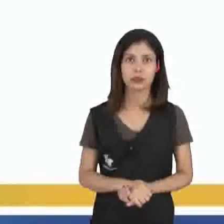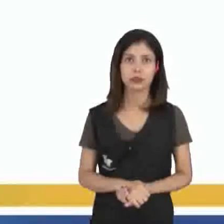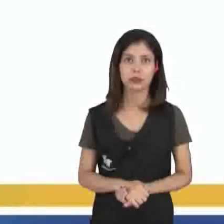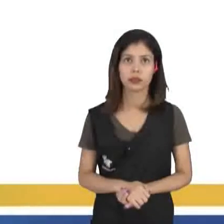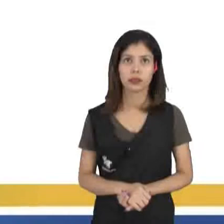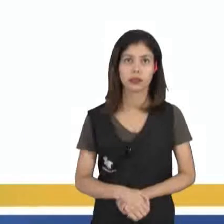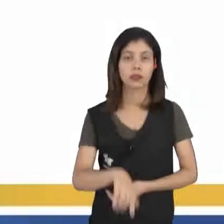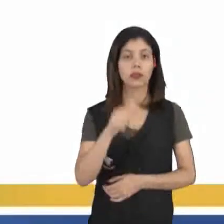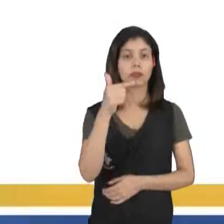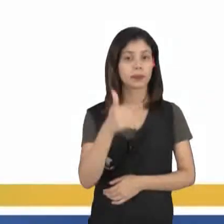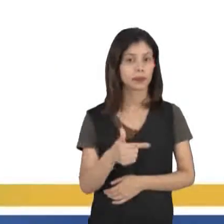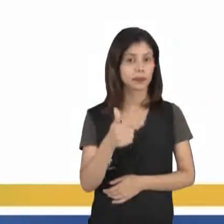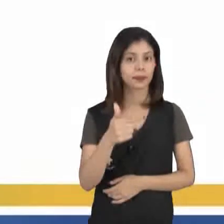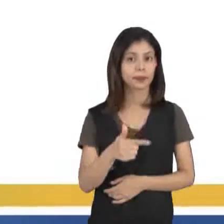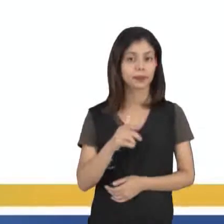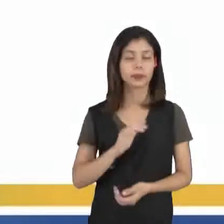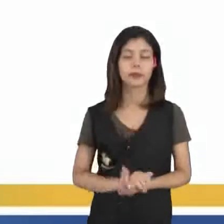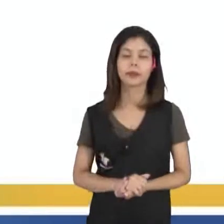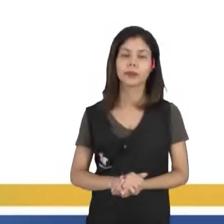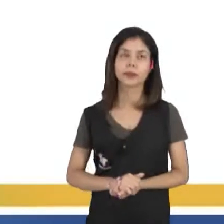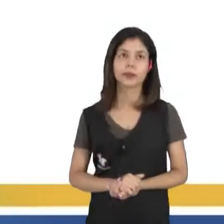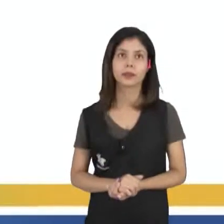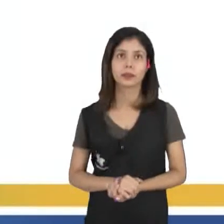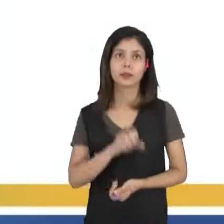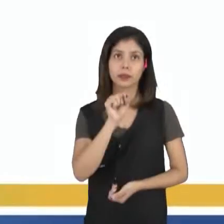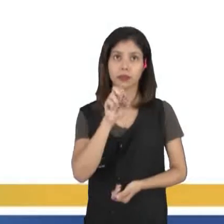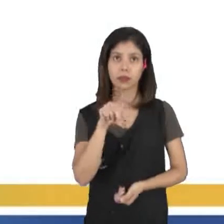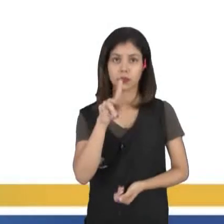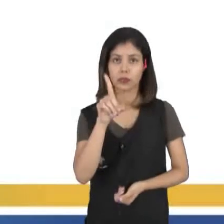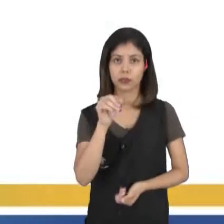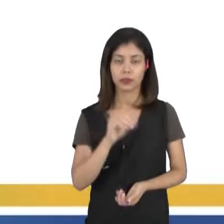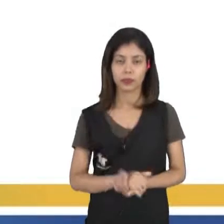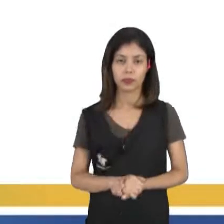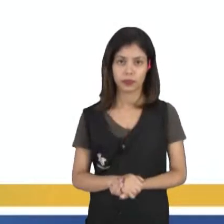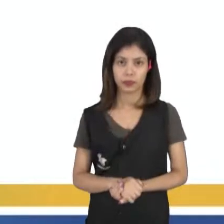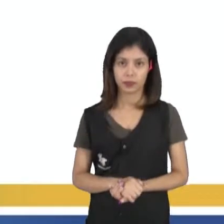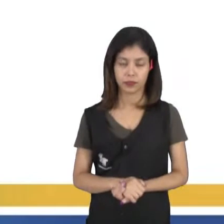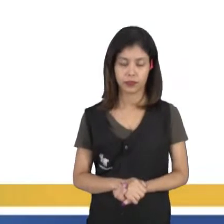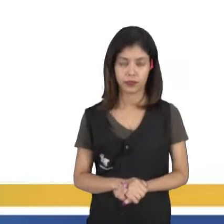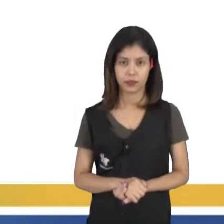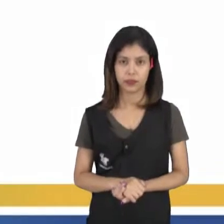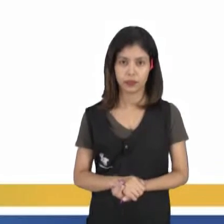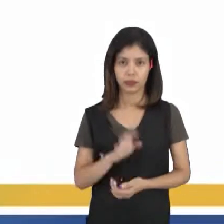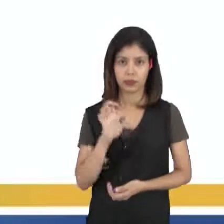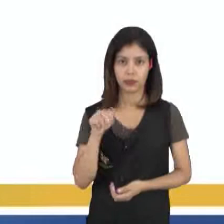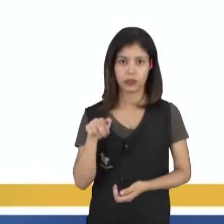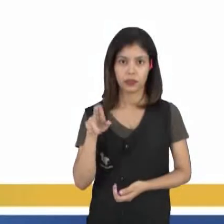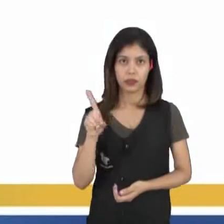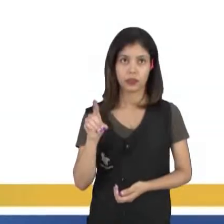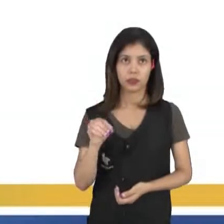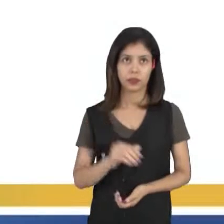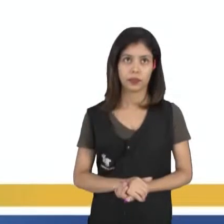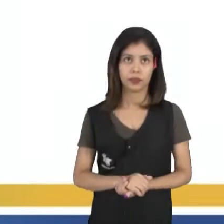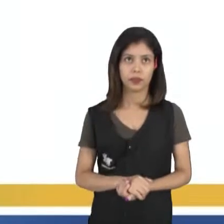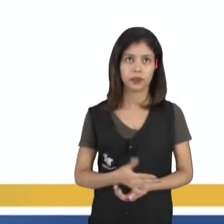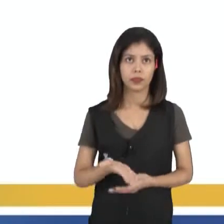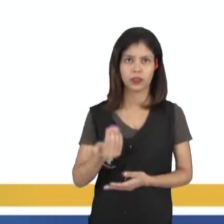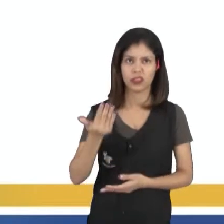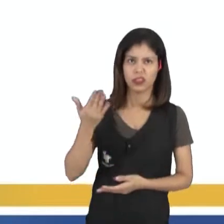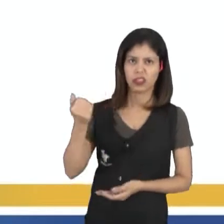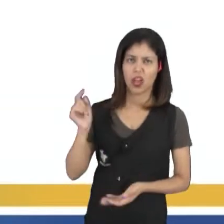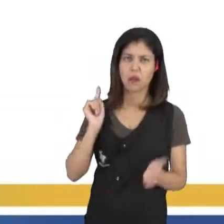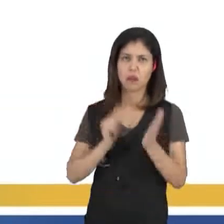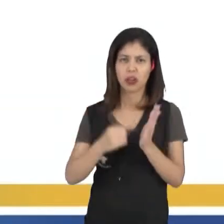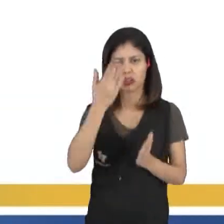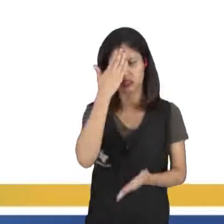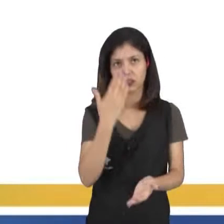quê? Reduzida de gerúndio, sendo ali, ó, terminando em endo, né? Era tão ingênuo